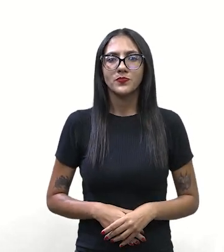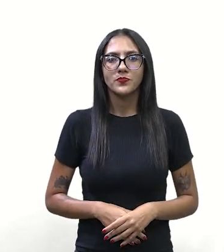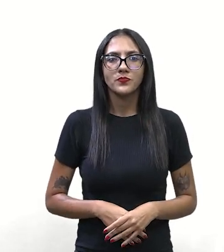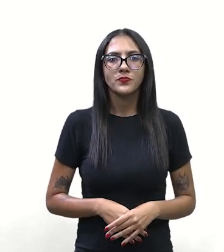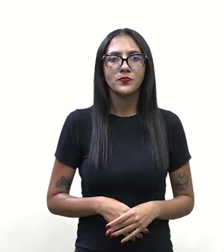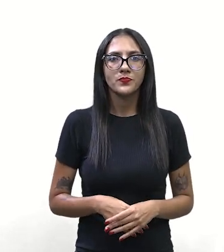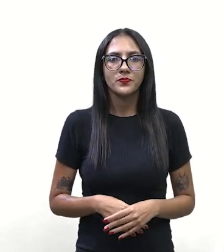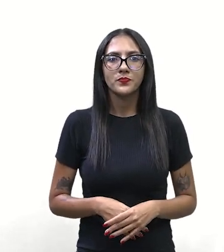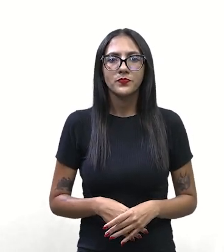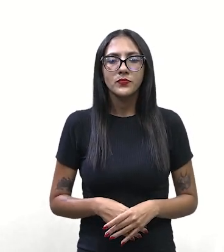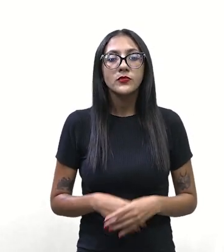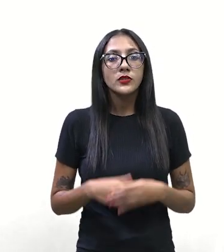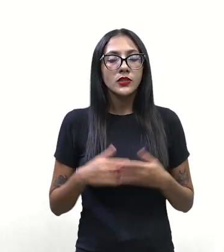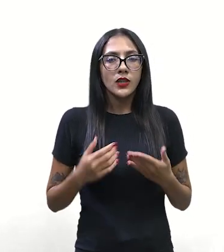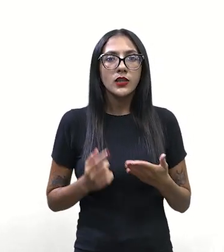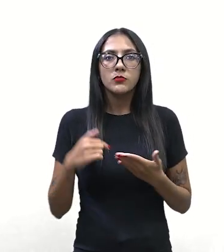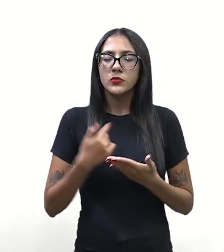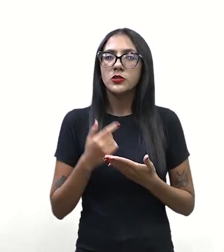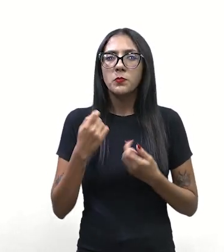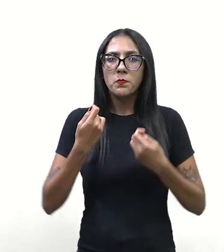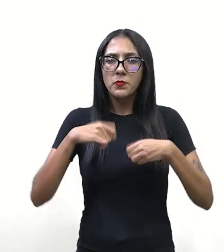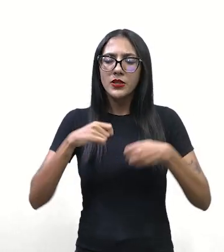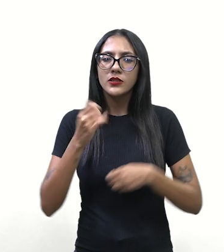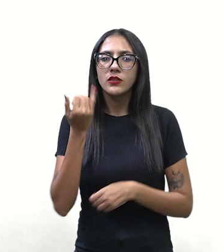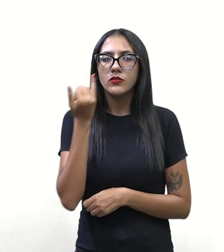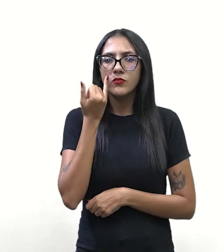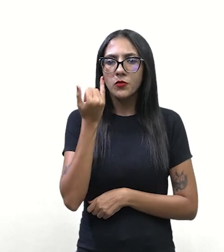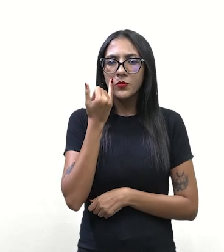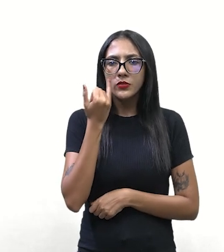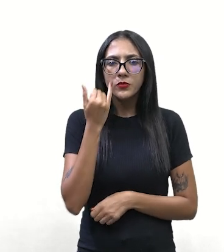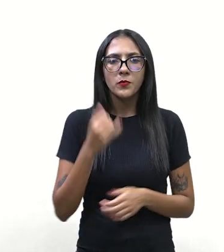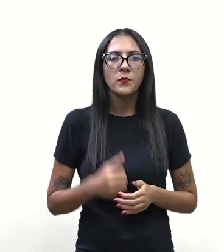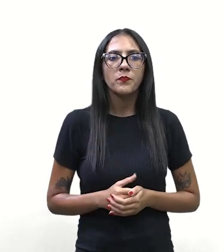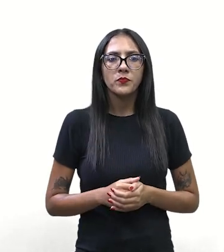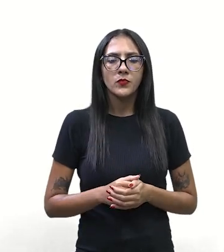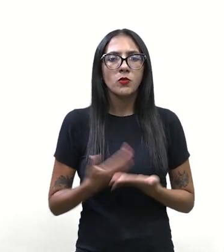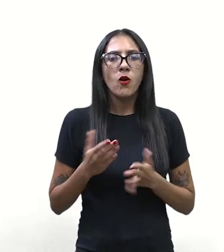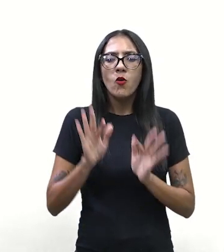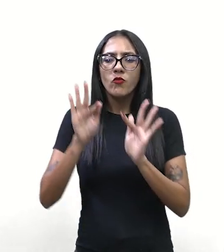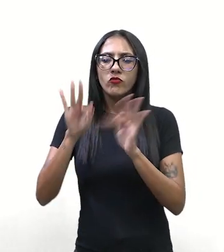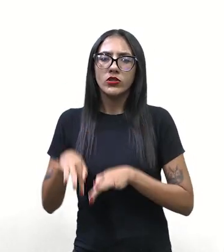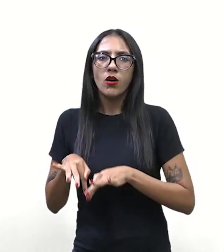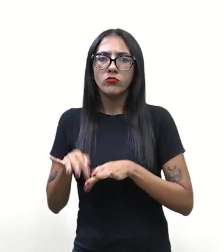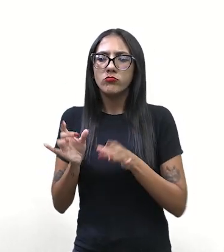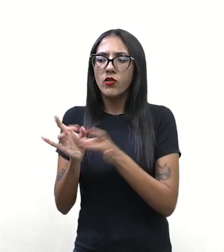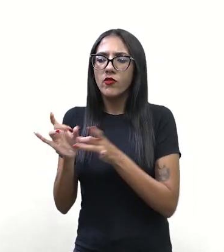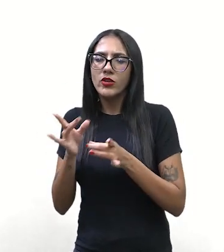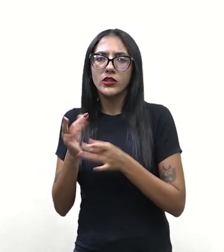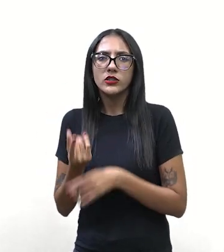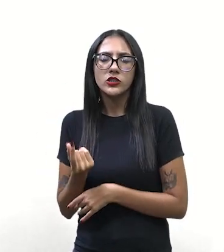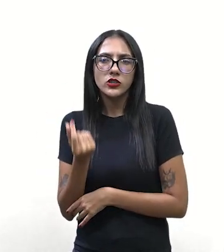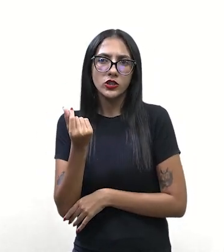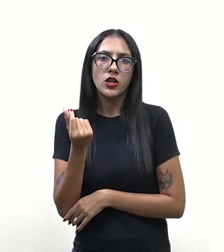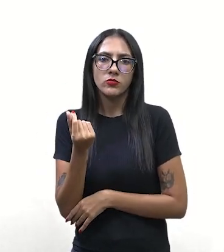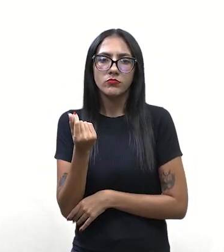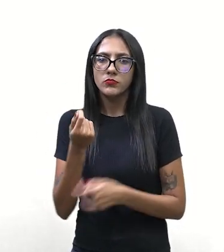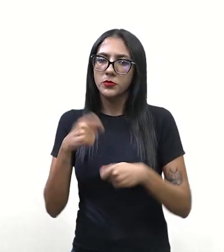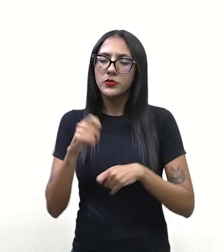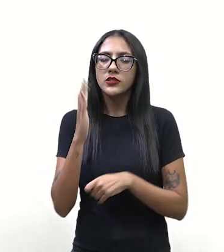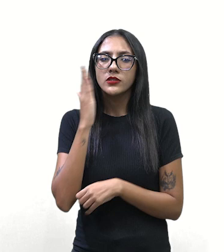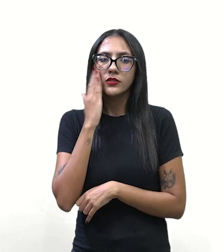E a gente precisa saber qual vai ser o preço de venda desse